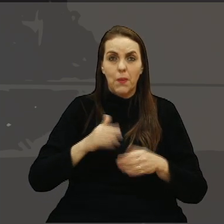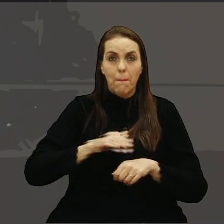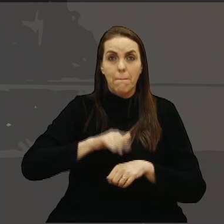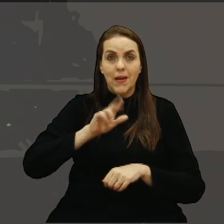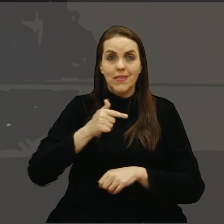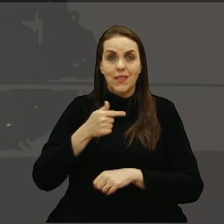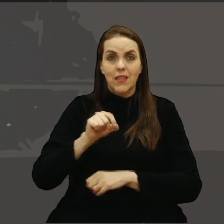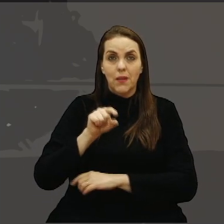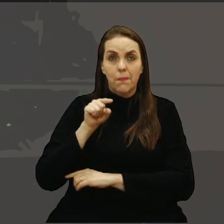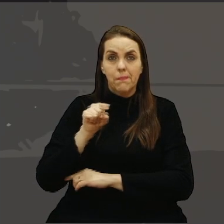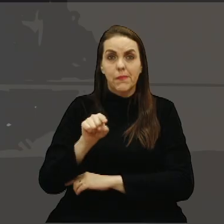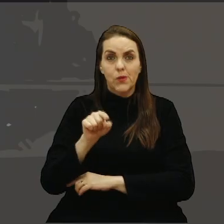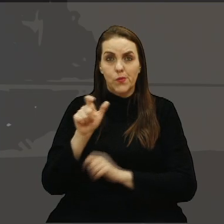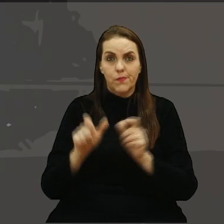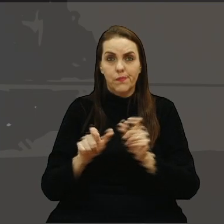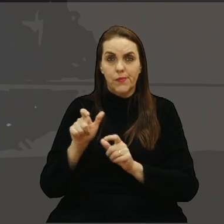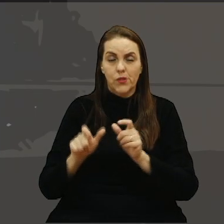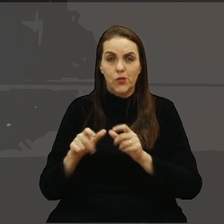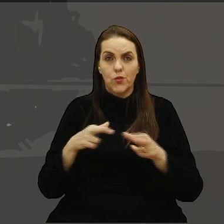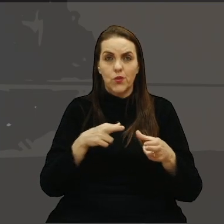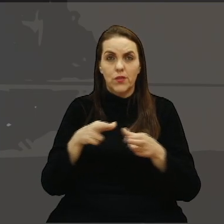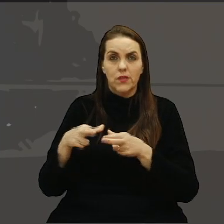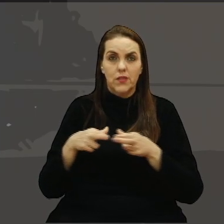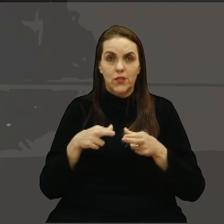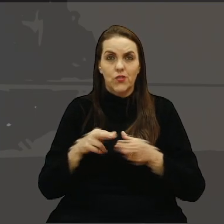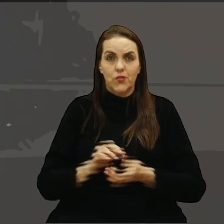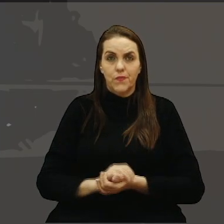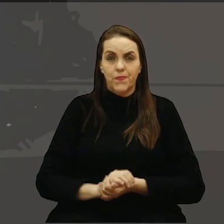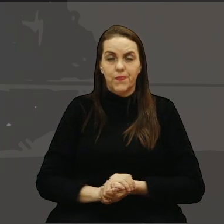habitantes naquela região.